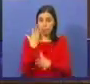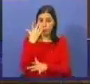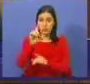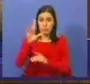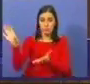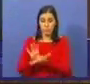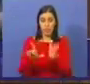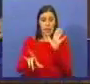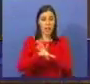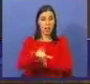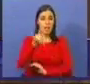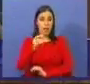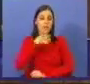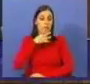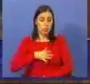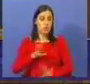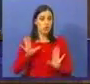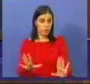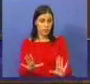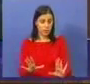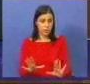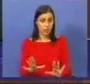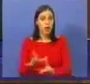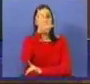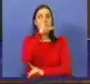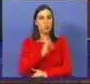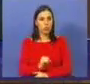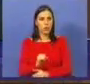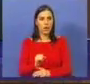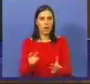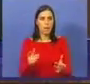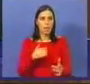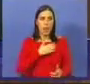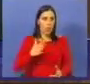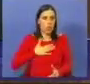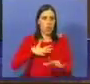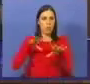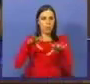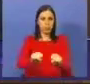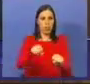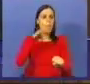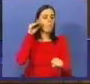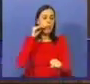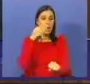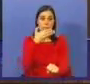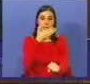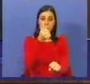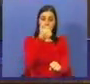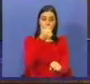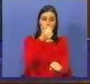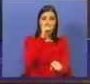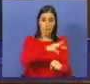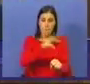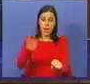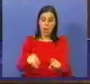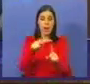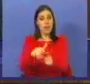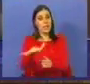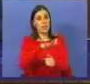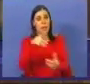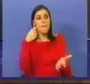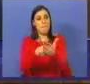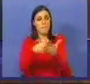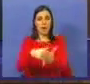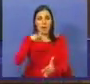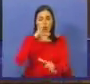dispositivos da lei que nos citou, ou seja, o Estado fica proprietário deste banco. visto 750 milhões, então, nesse caso, pagos